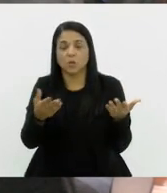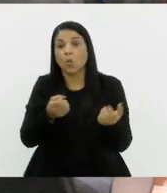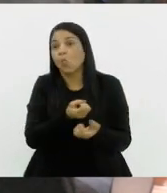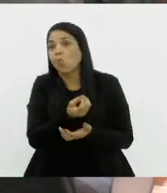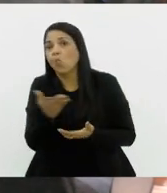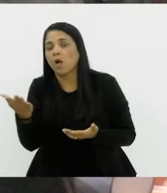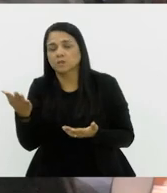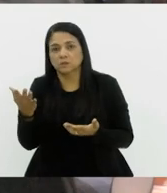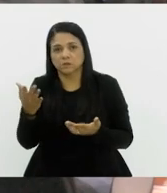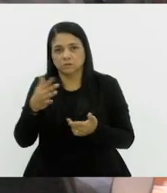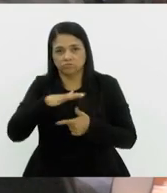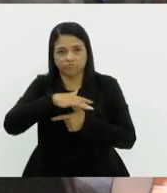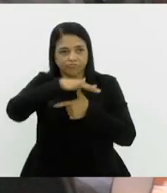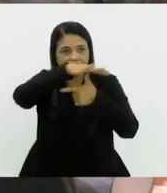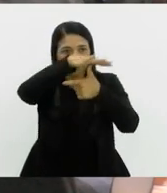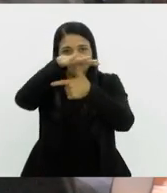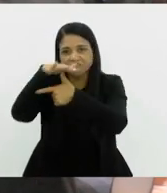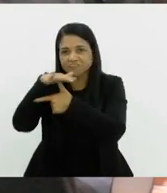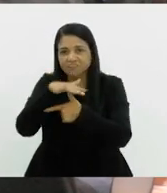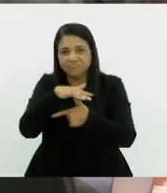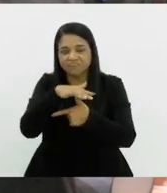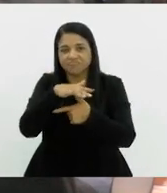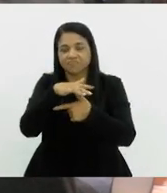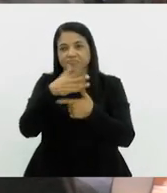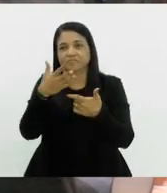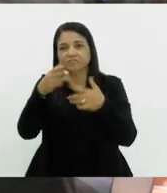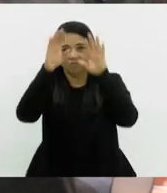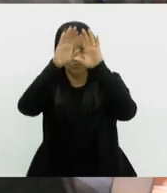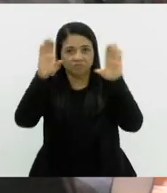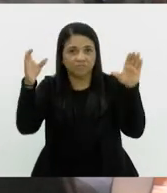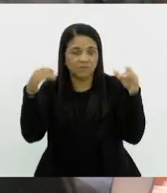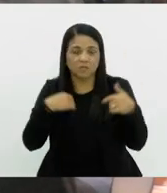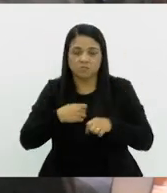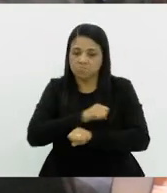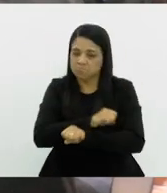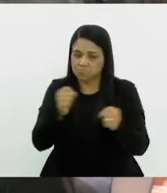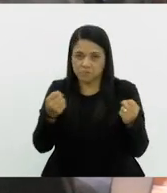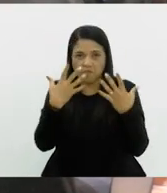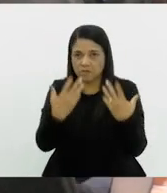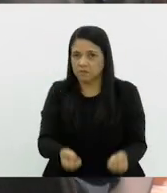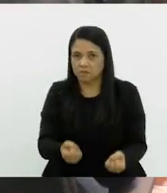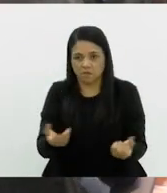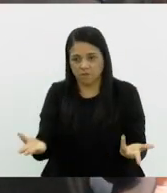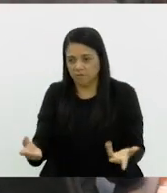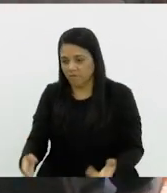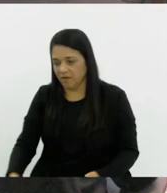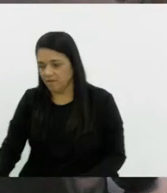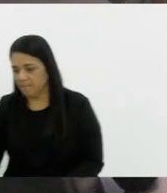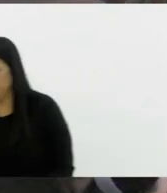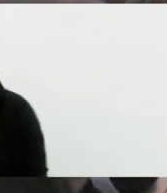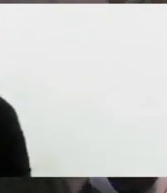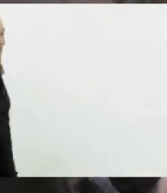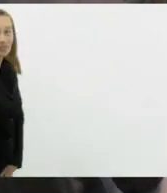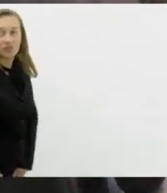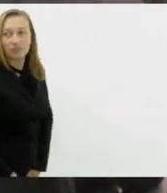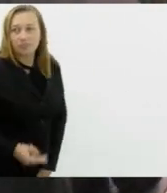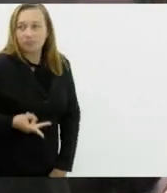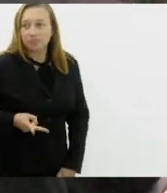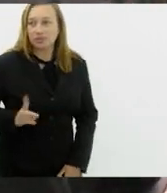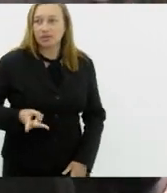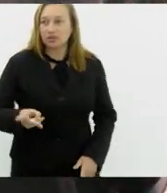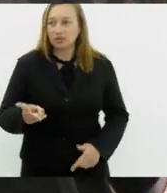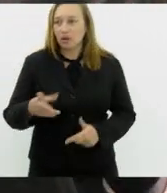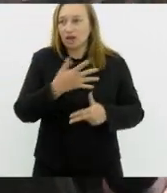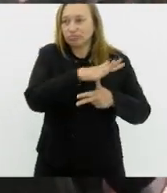tempo. Eu acho que não há possibilidade de se continuar operando essas